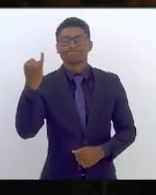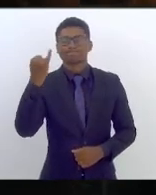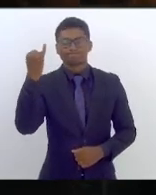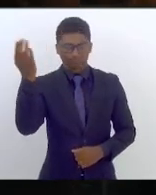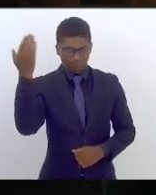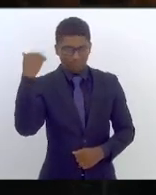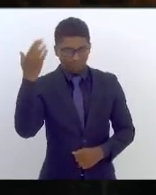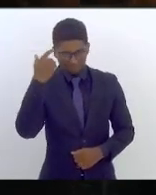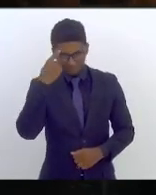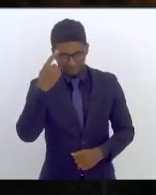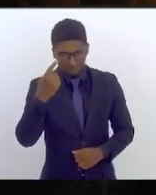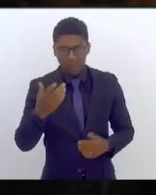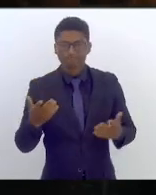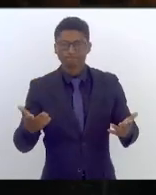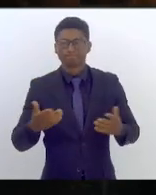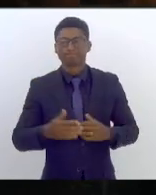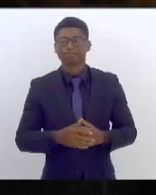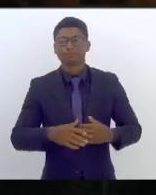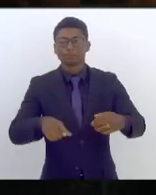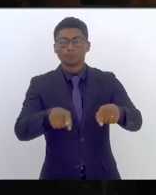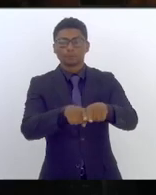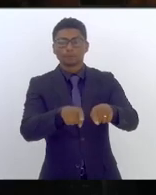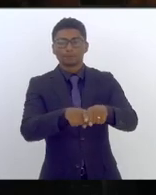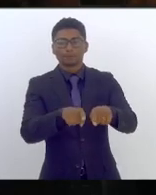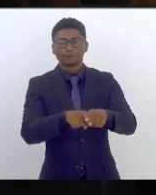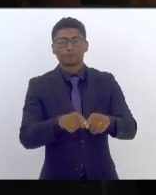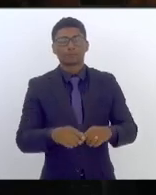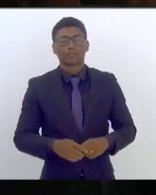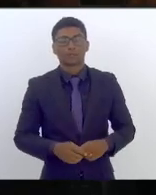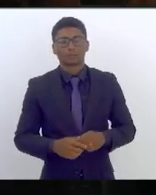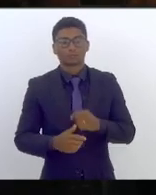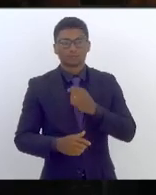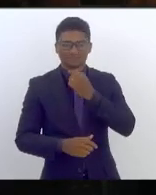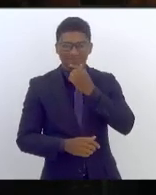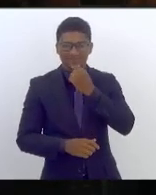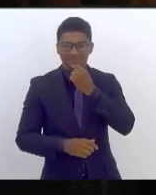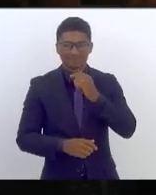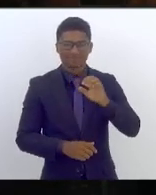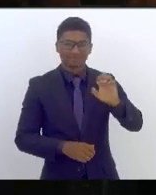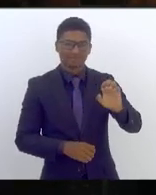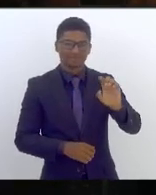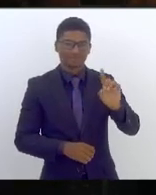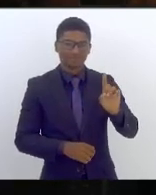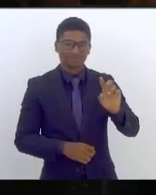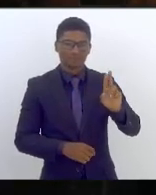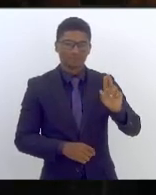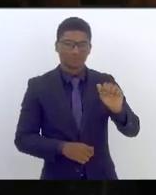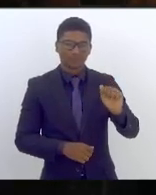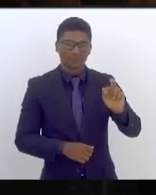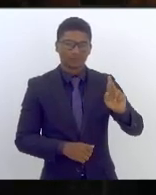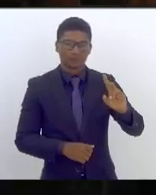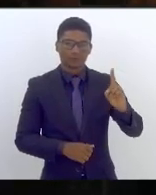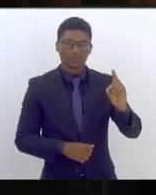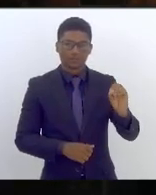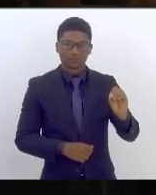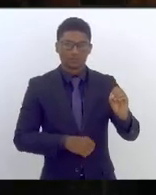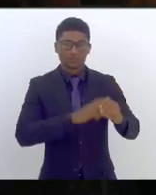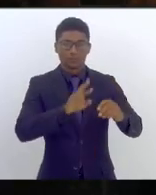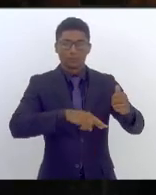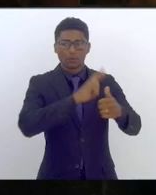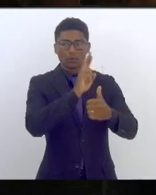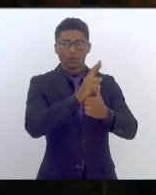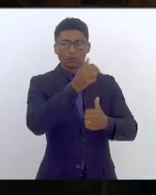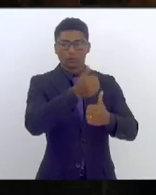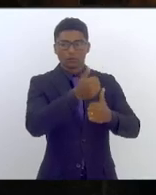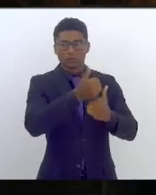teve Excelentíssimo Senhor Eduardo Lima Neto soube Procurador Geral de Justiça